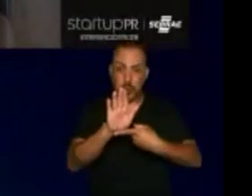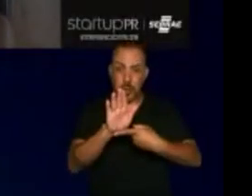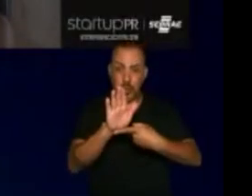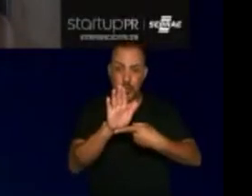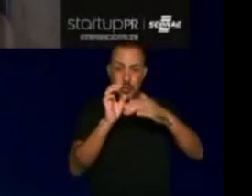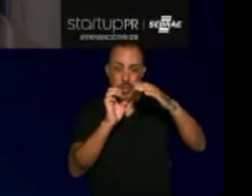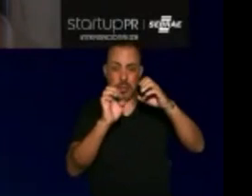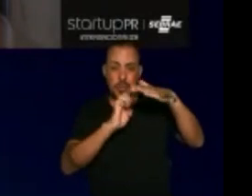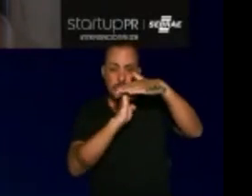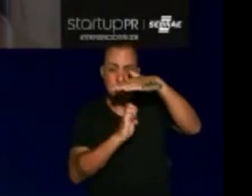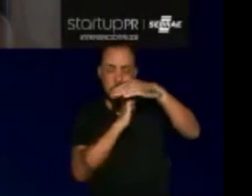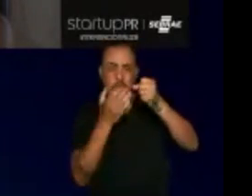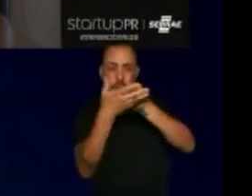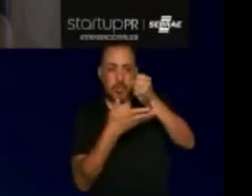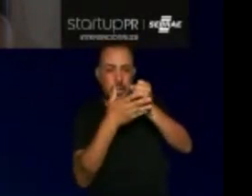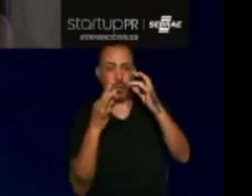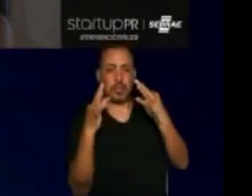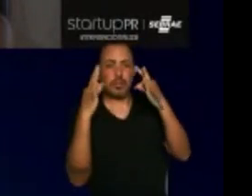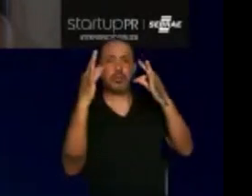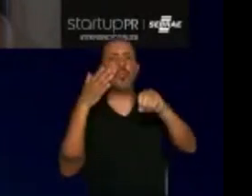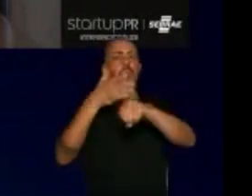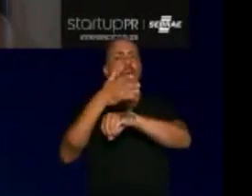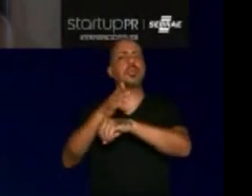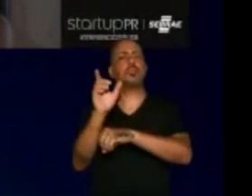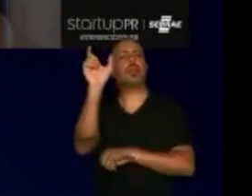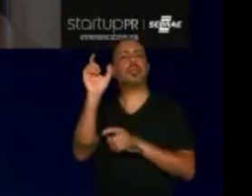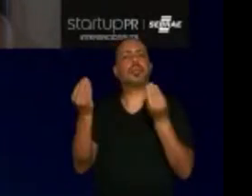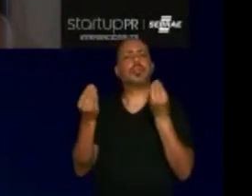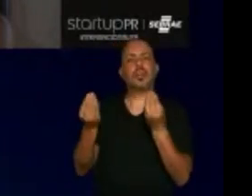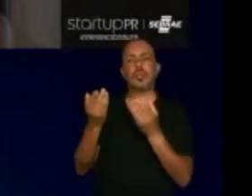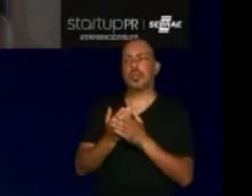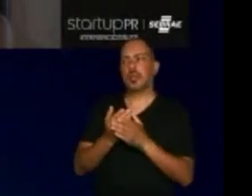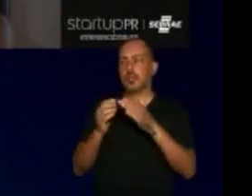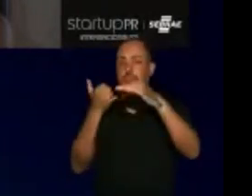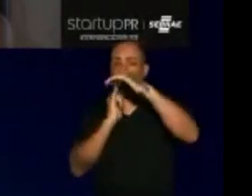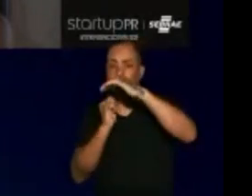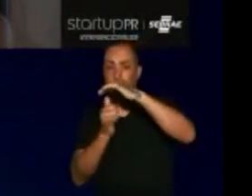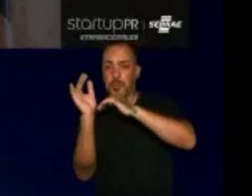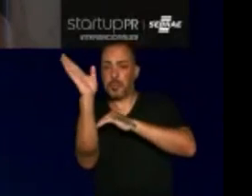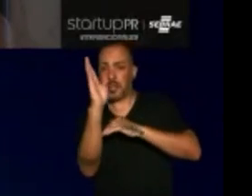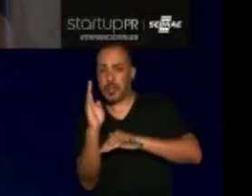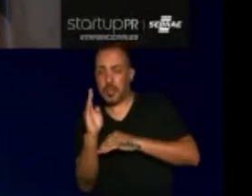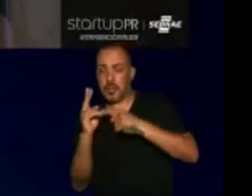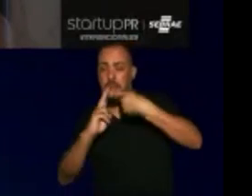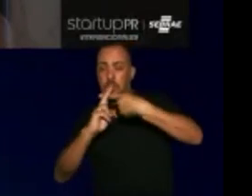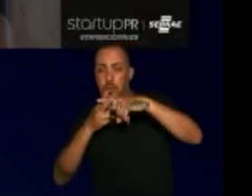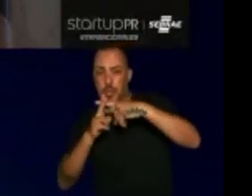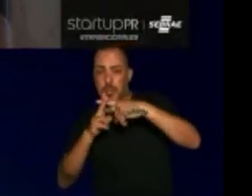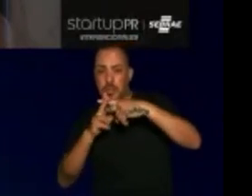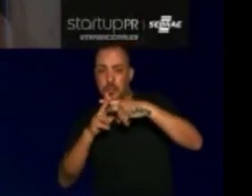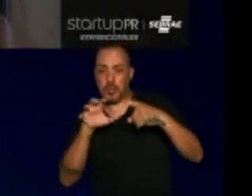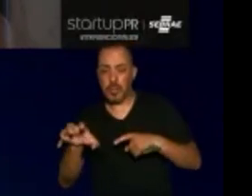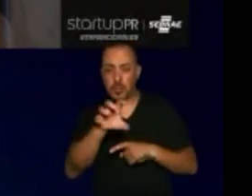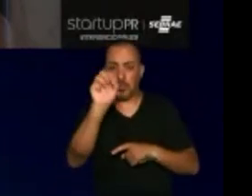tecnológica, né? E quem pode participar? Ou seja, startups brasileiras de base tecnológica que possuem operação na região sudoeste do Paraná,